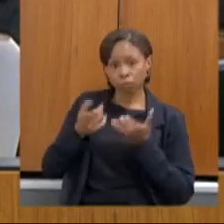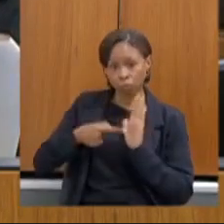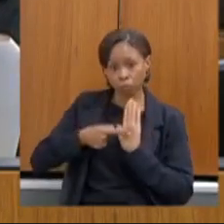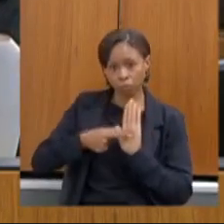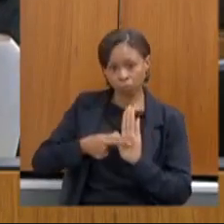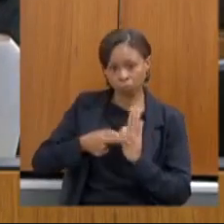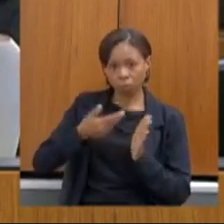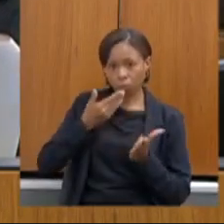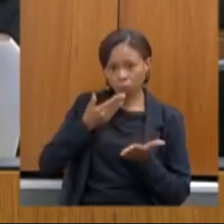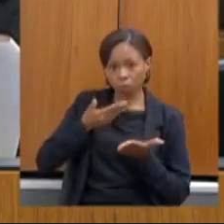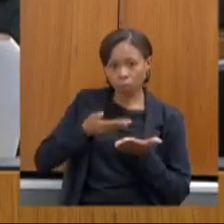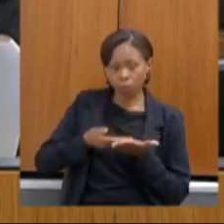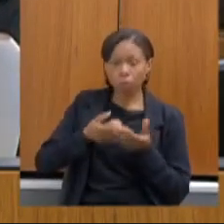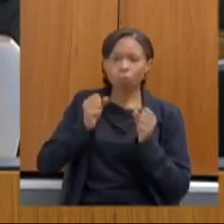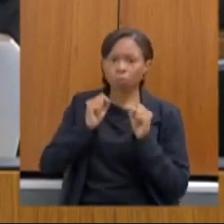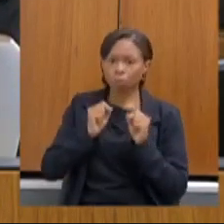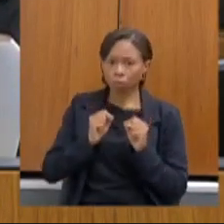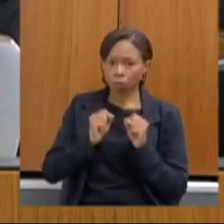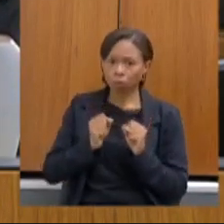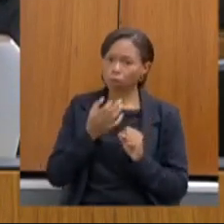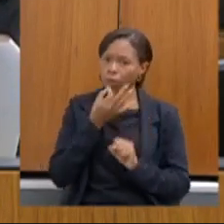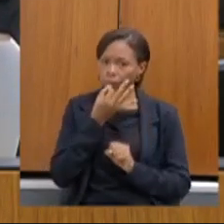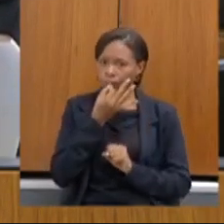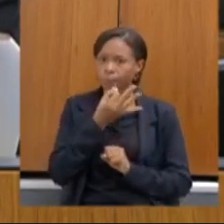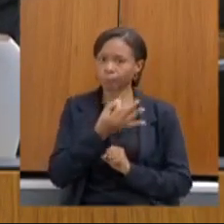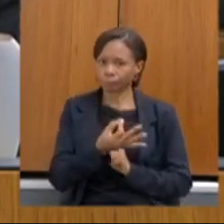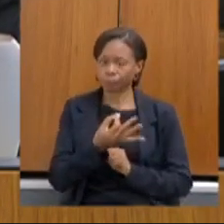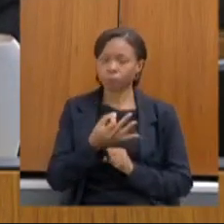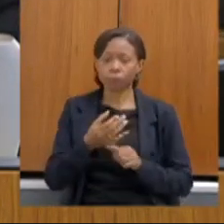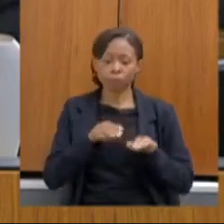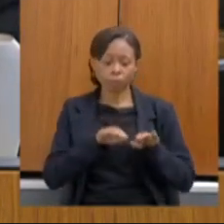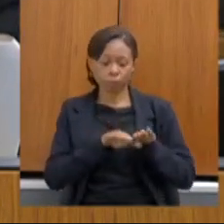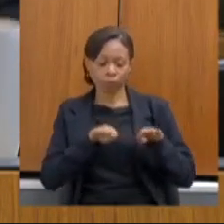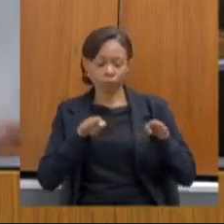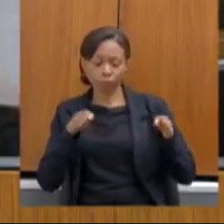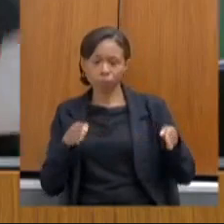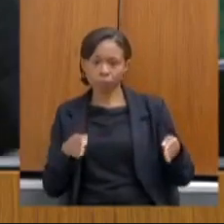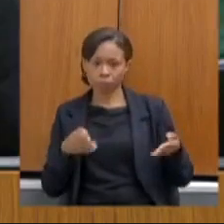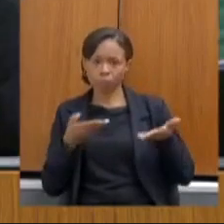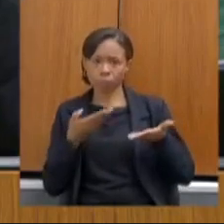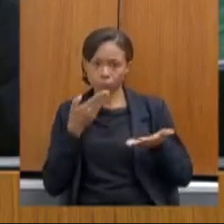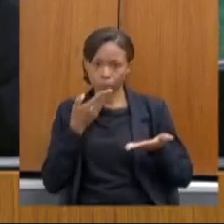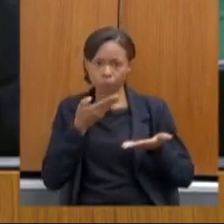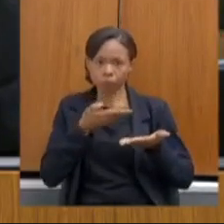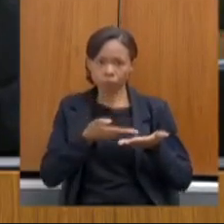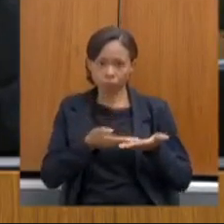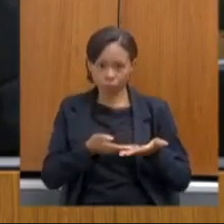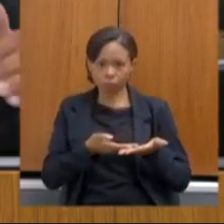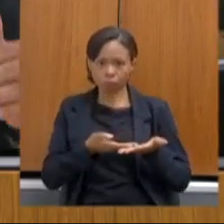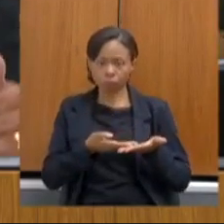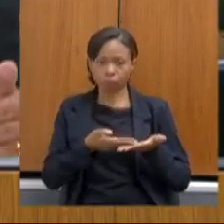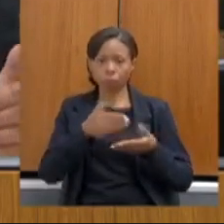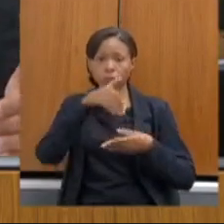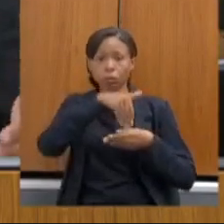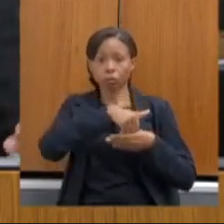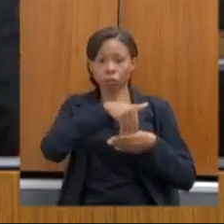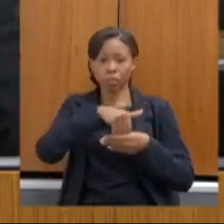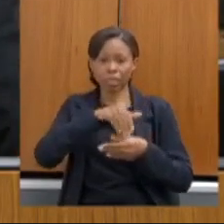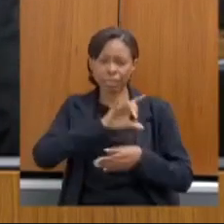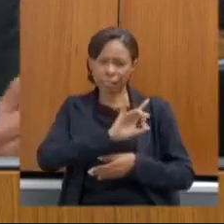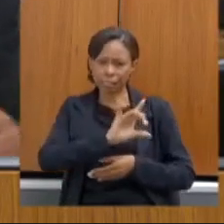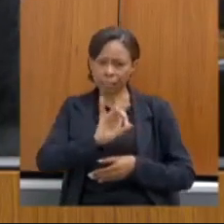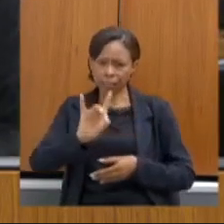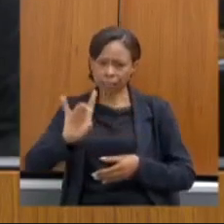requerimentos podem manifestar oralmente sobre a mesa requerimento nós vamos votar comissão